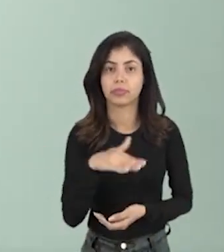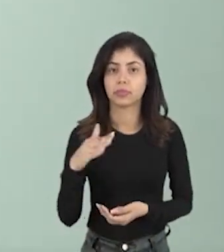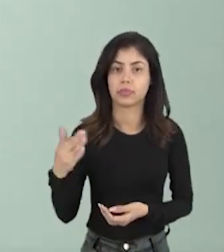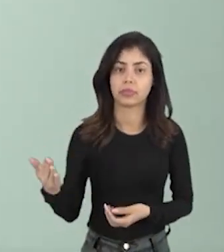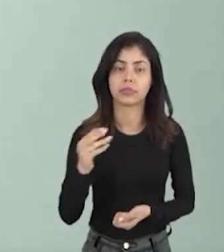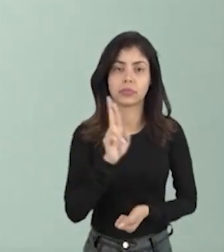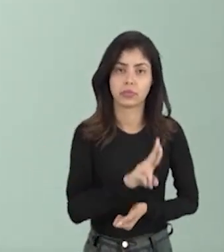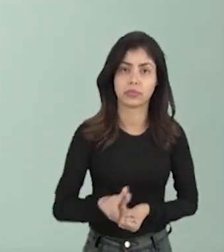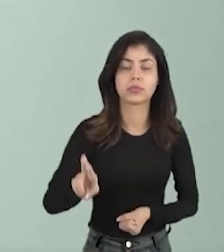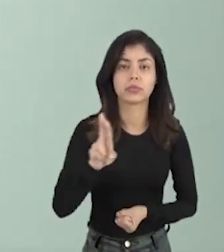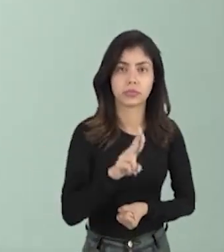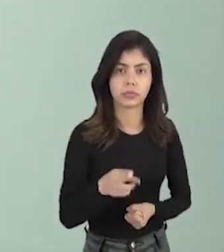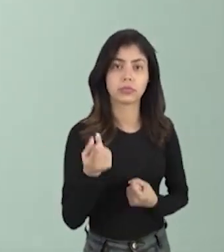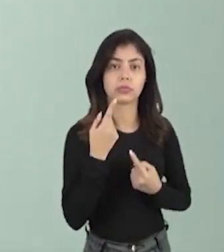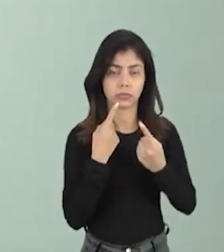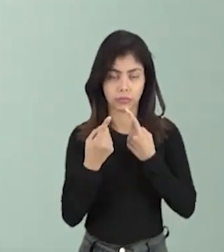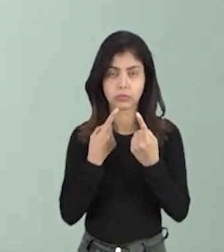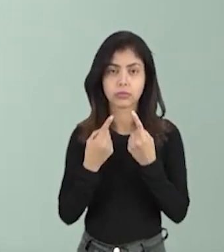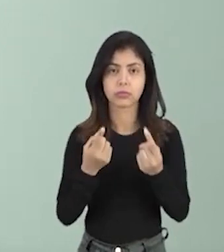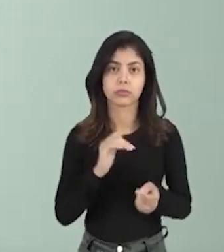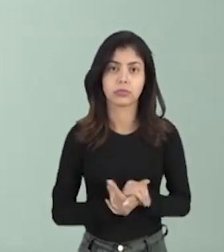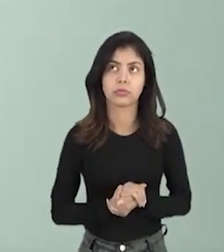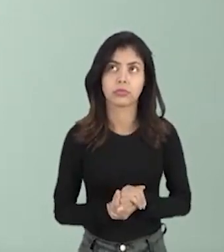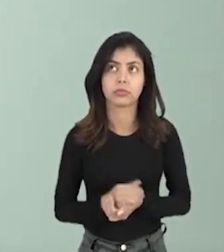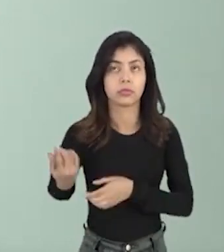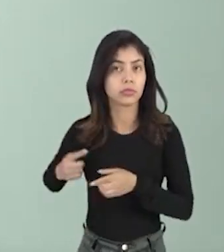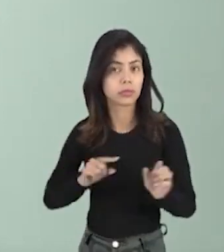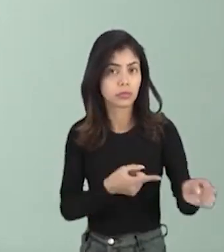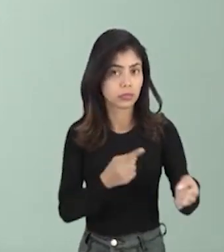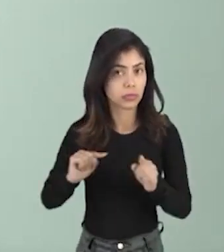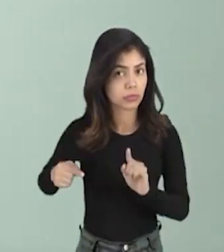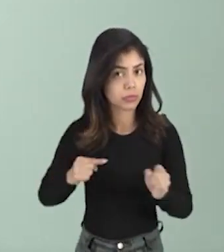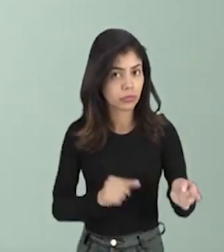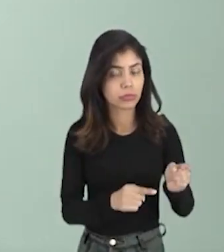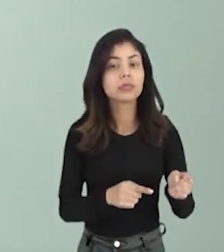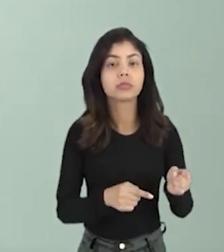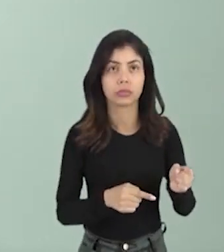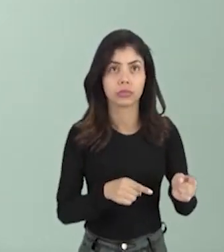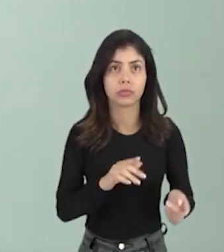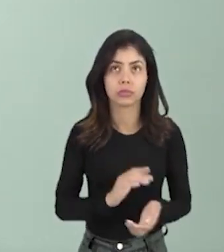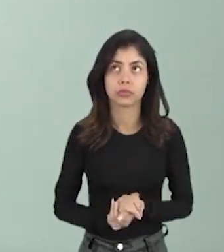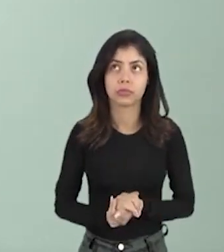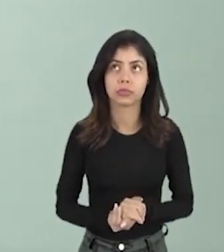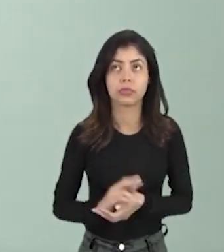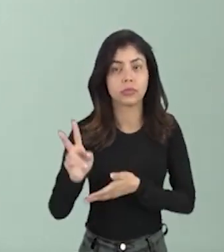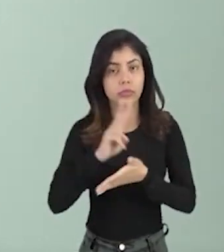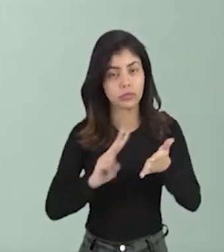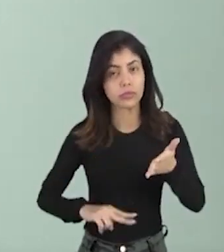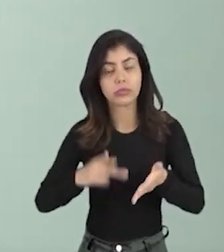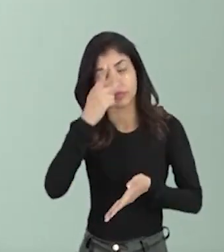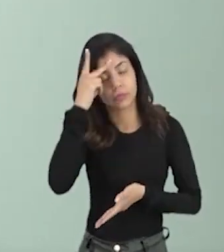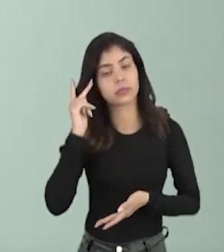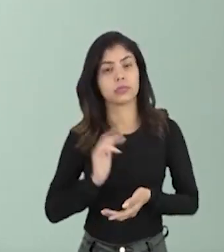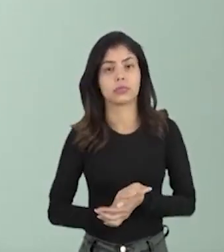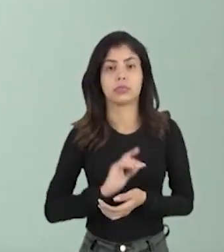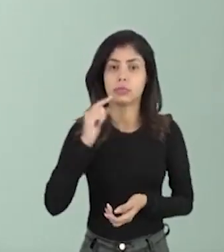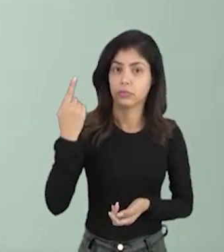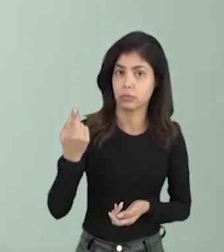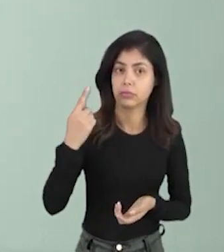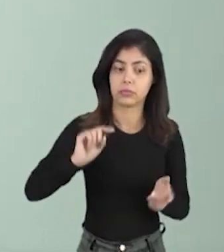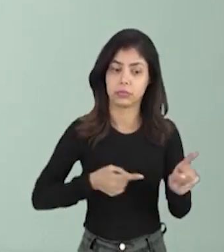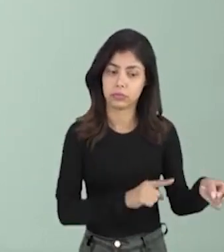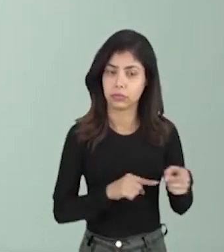quando você usa o seu discurso para induzir, né, ao leitor. E essa indução